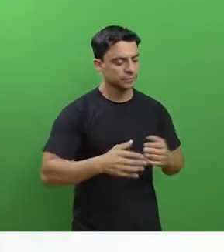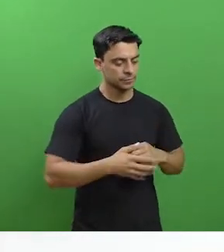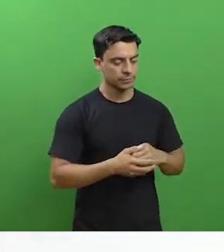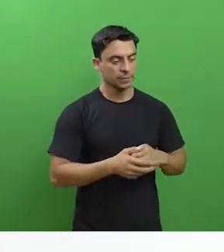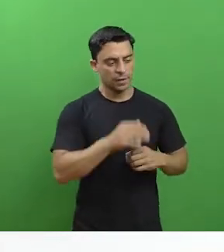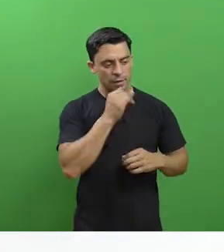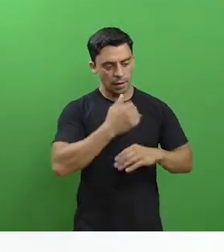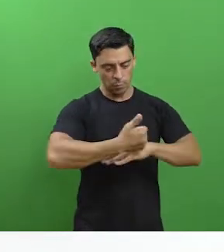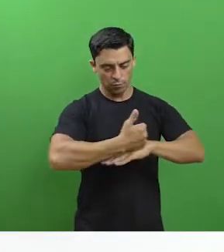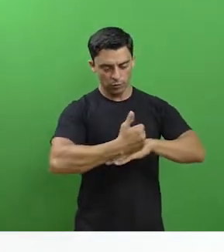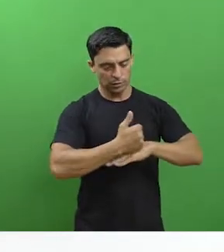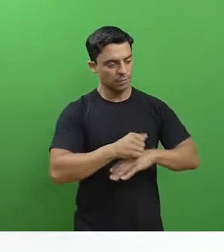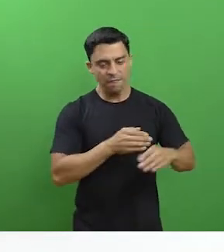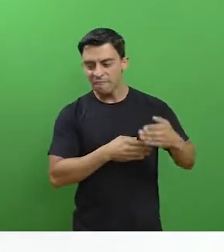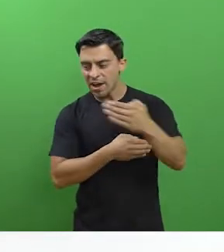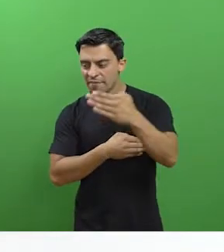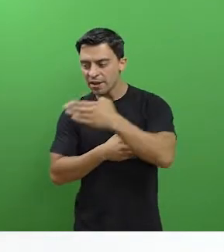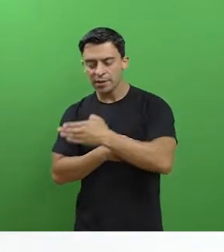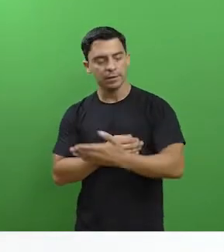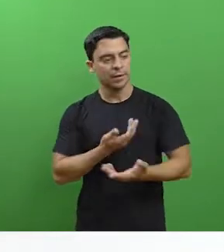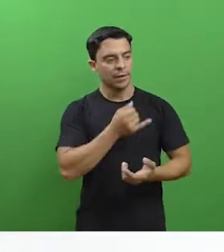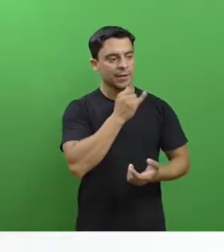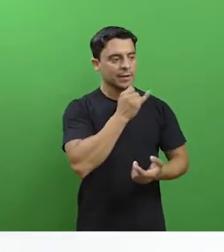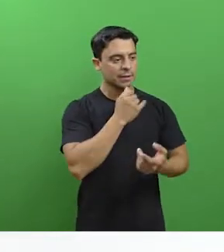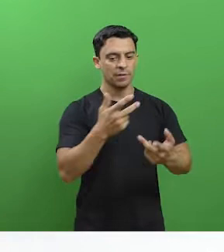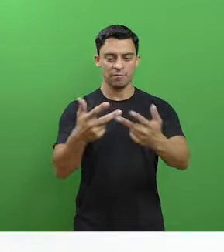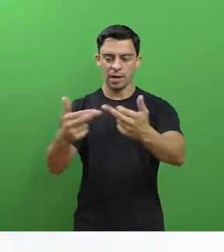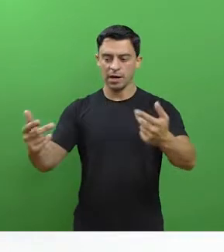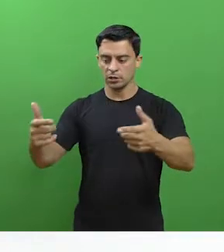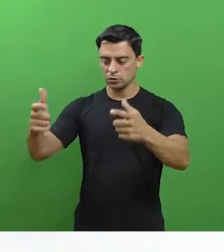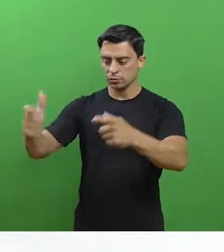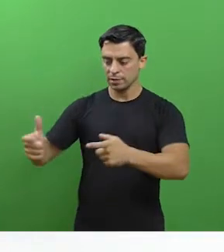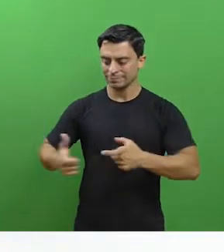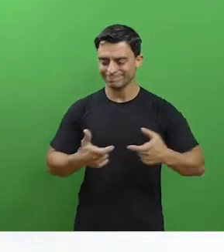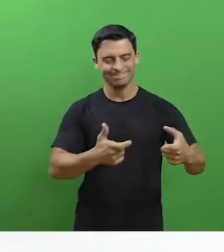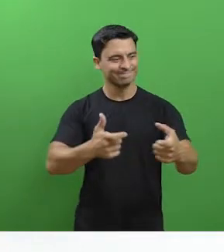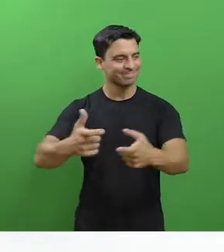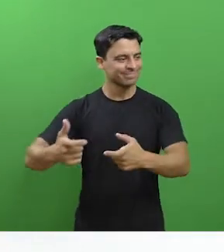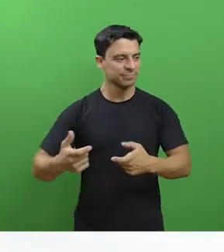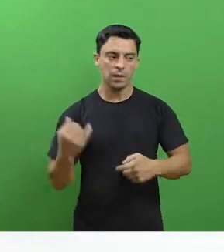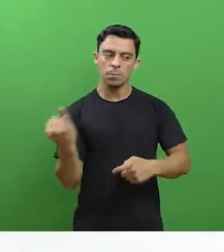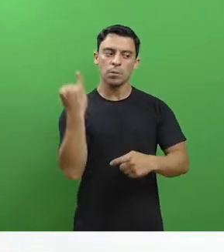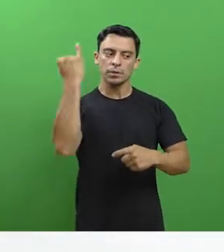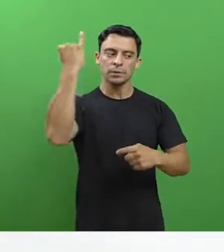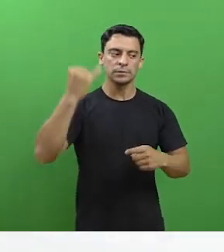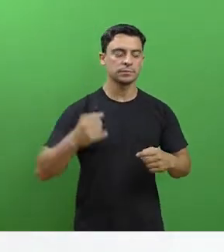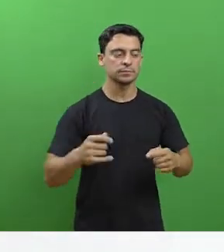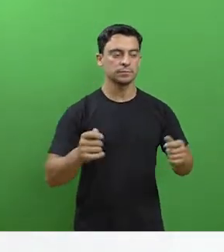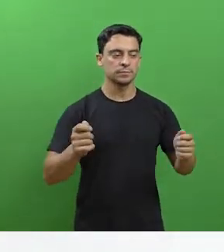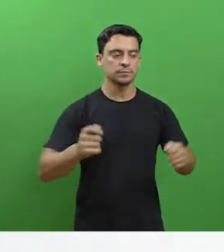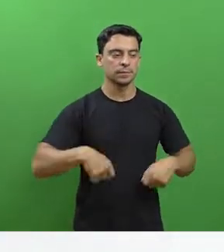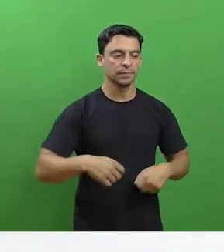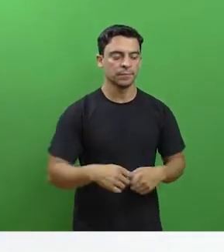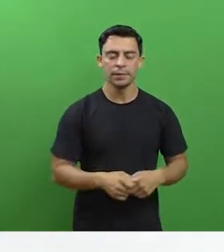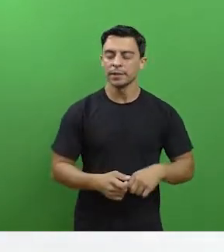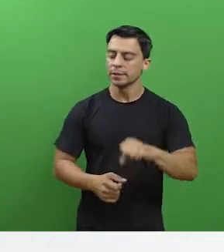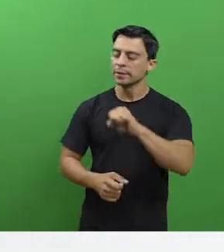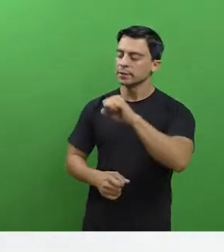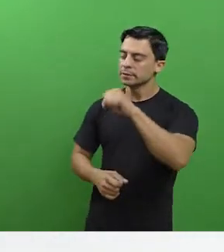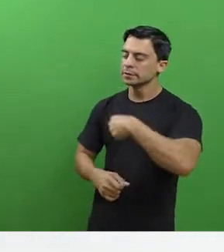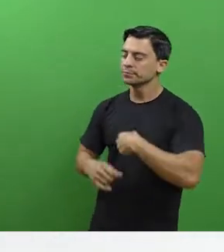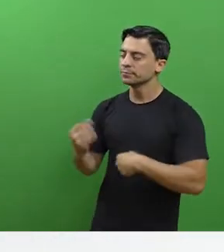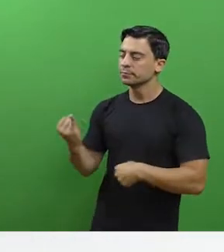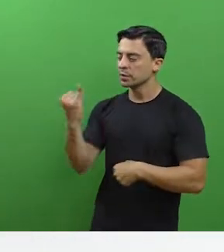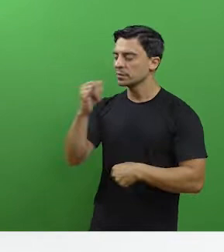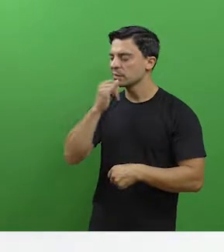profissionais aptos em várias repartições públicas, isso é de suma importância, não é? Realmente é. Até na prefeitura